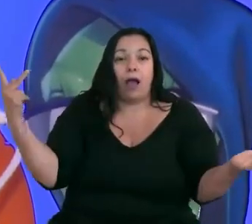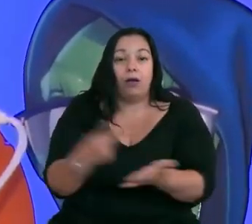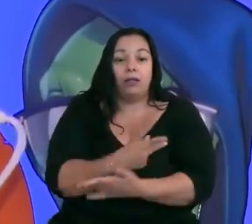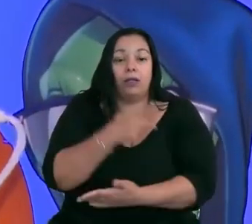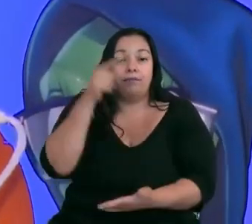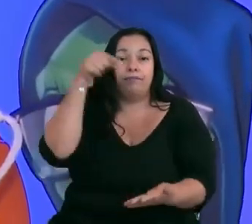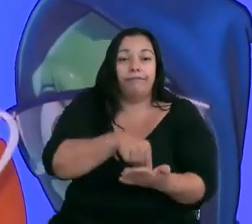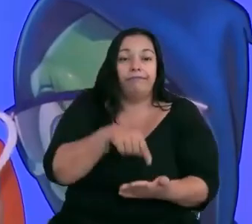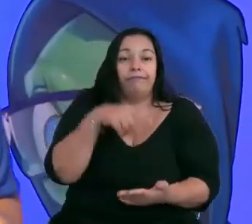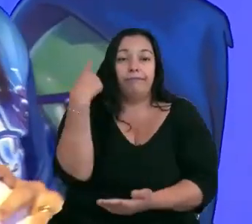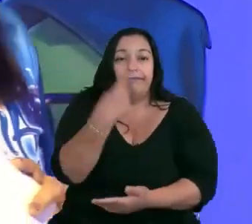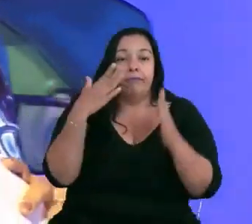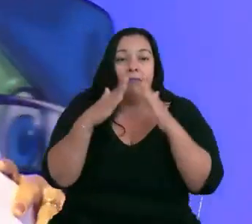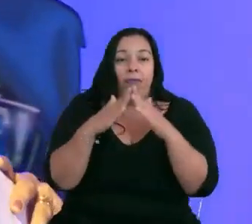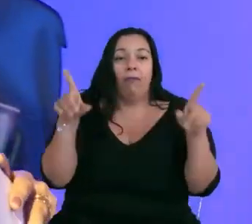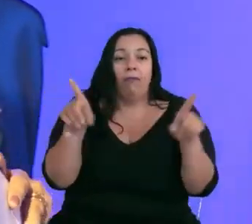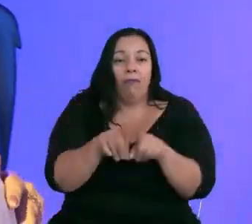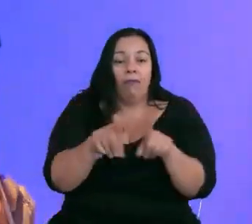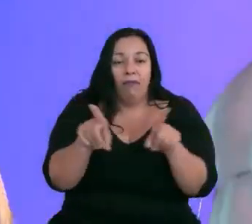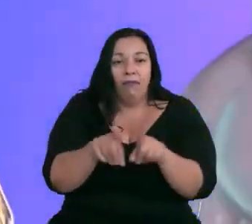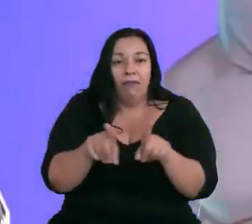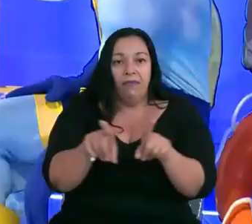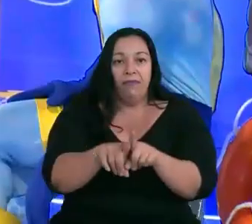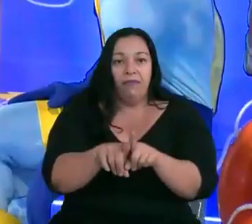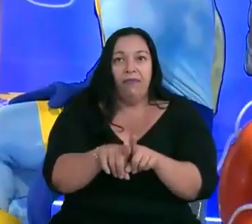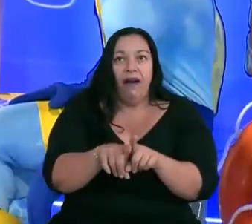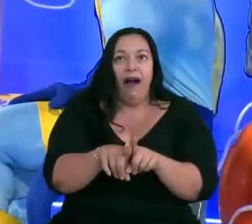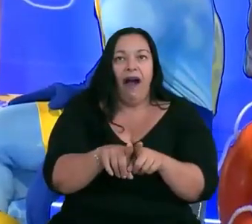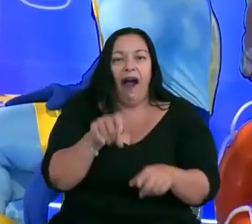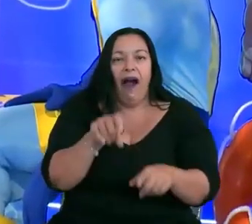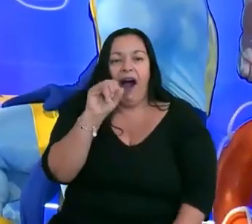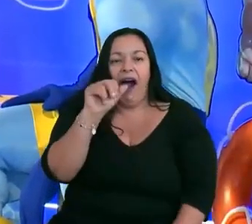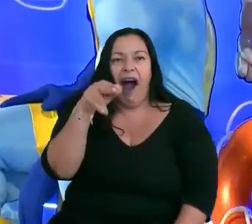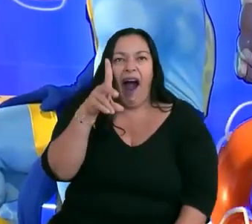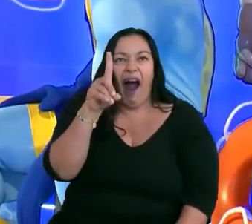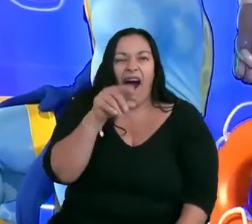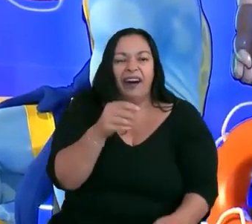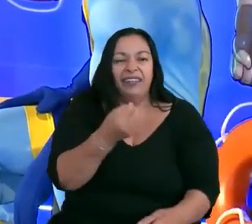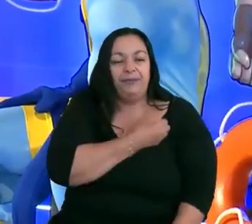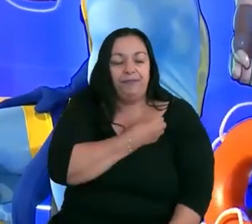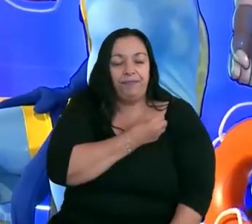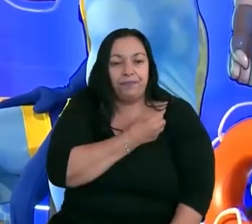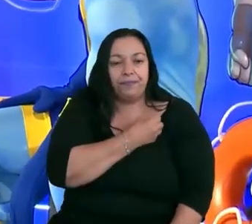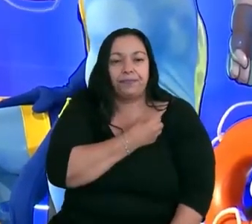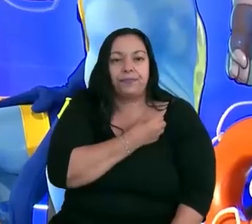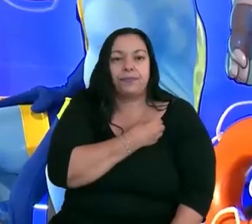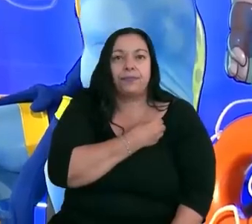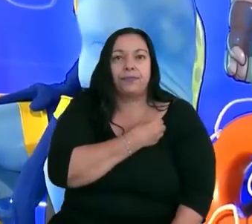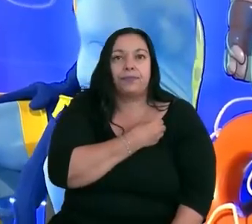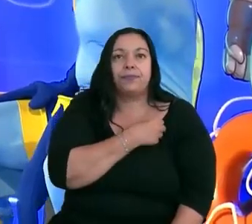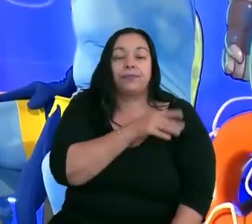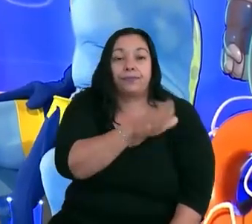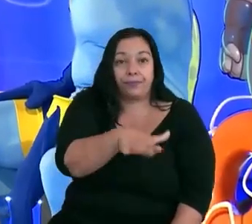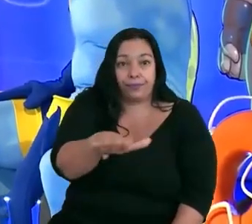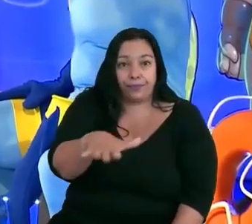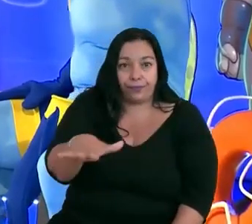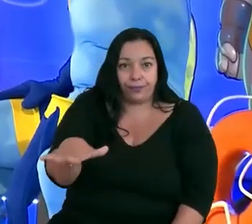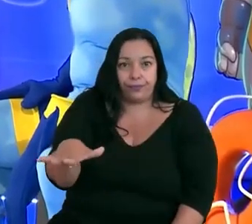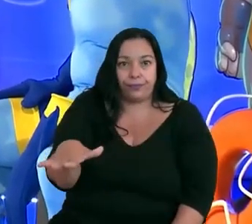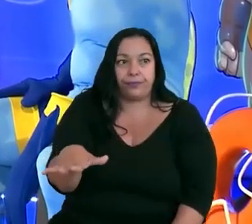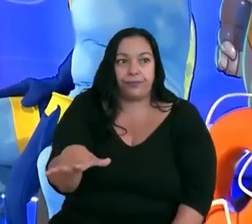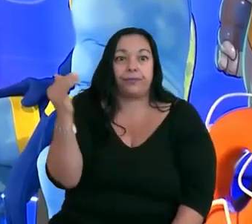também, né? Os índices que acontecem com afogamento de crianças,